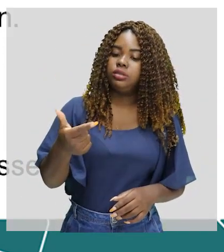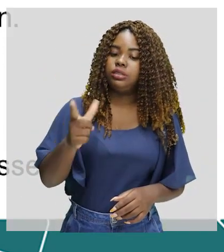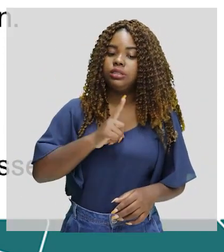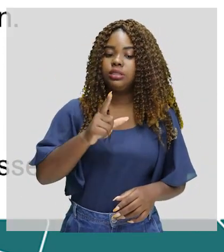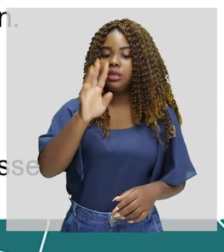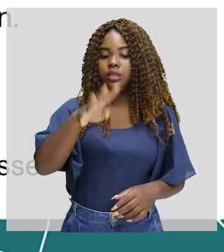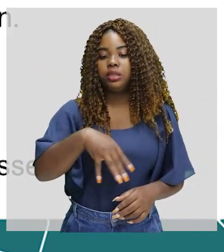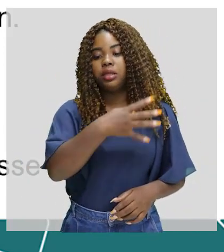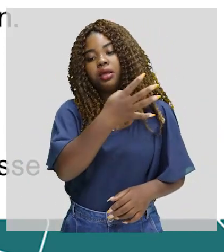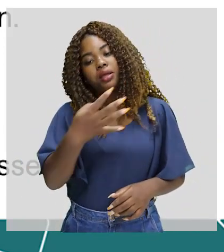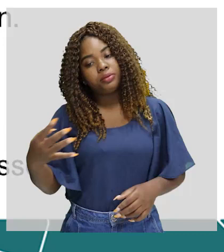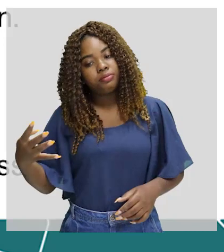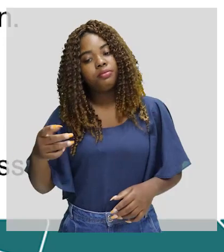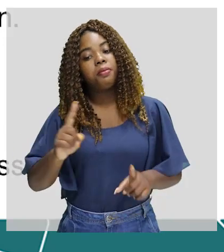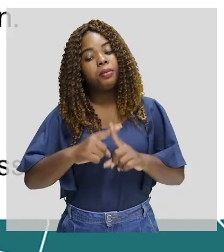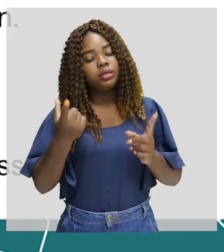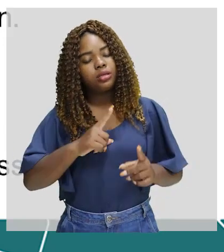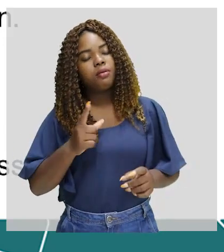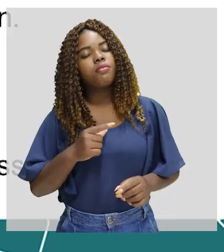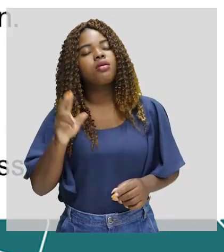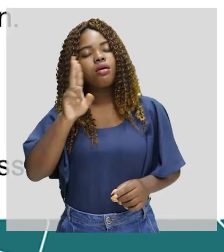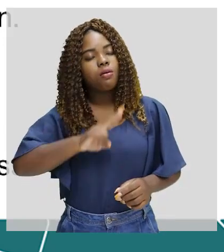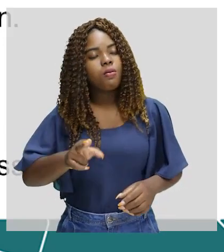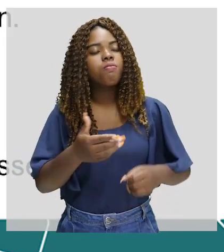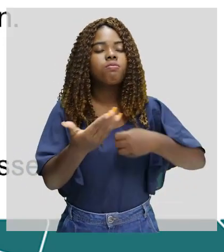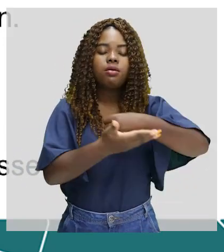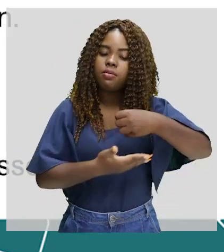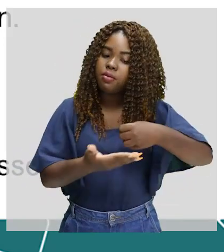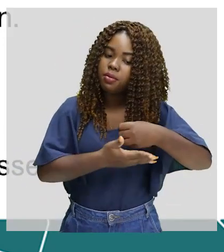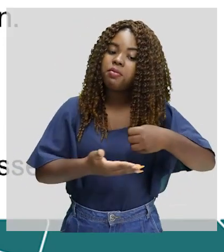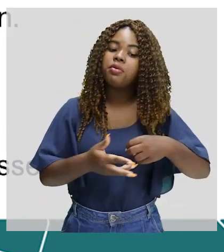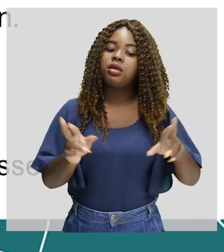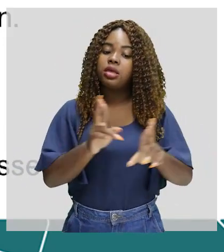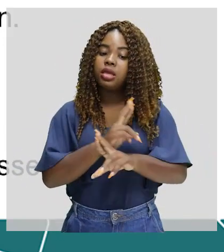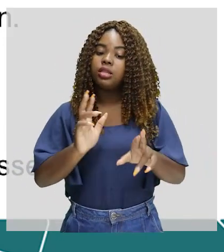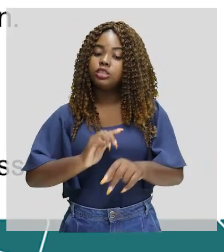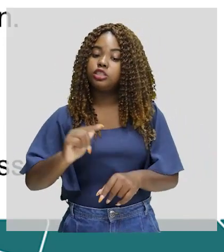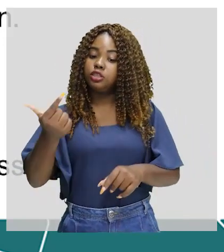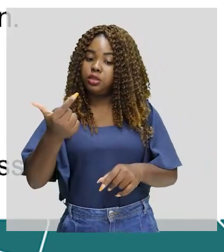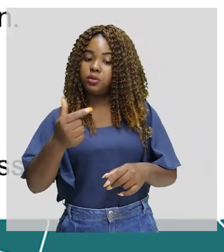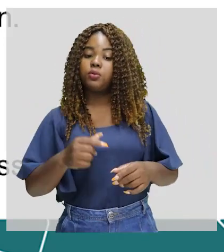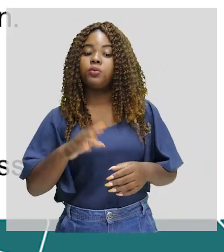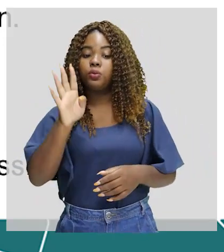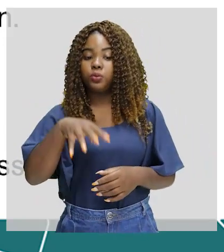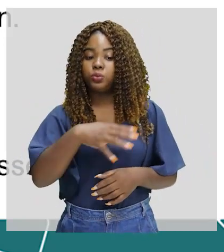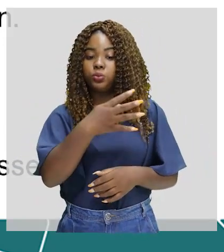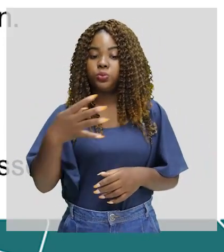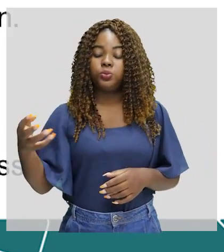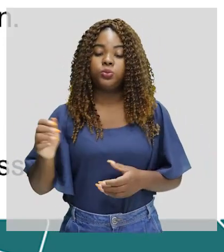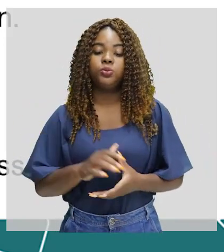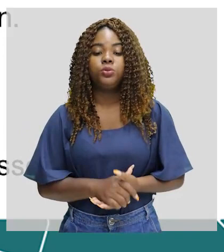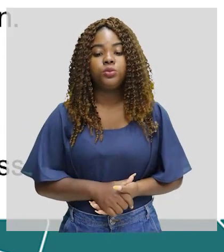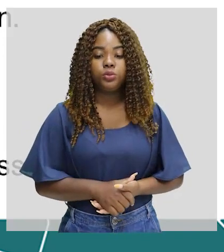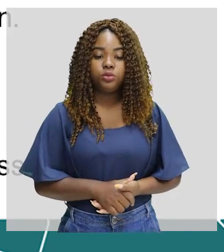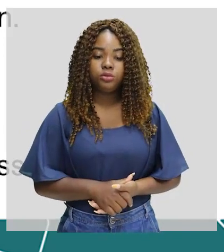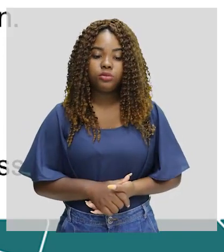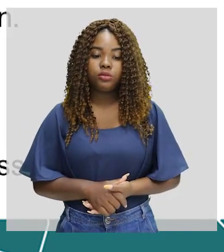tabela, mas funciona como base em relação a outra situada mais acima da